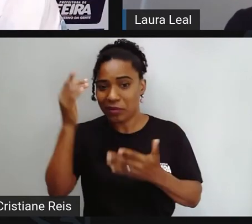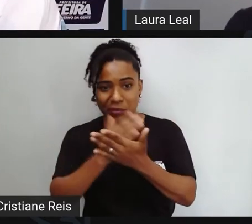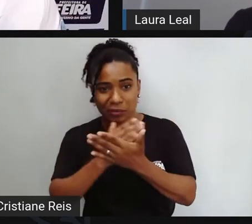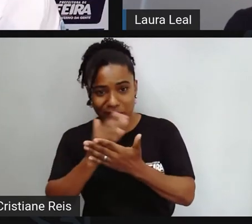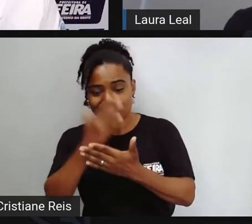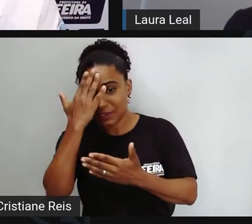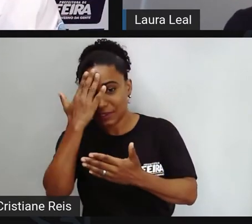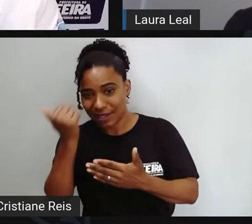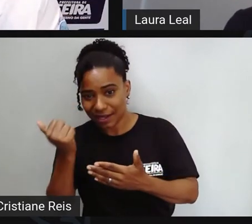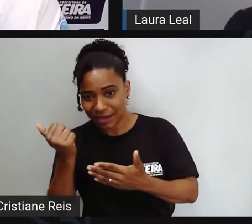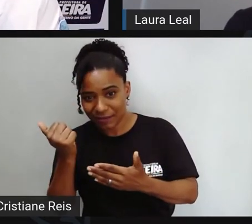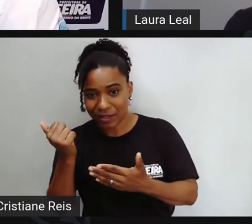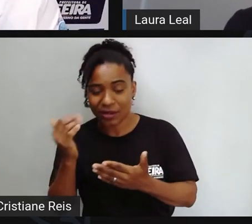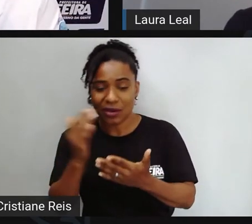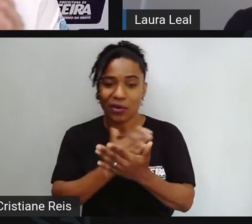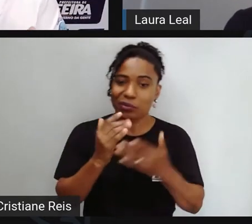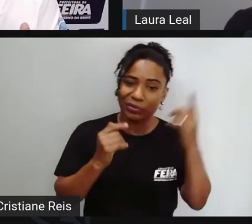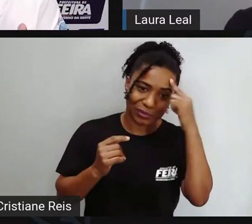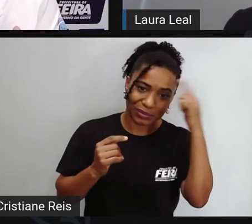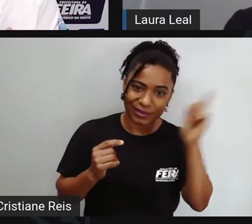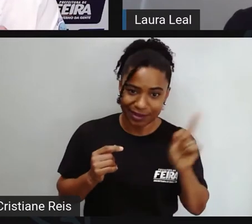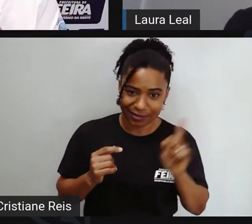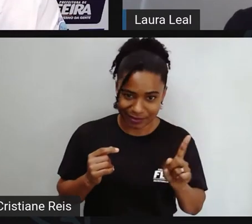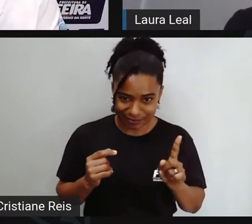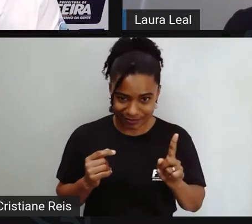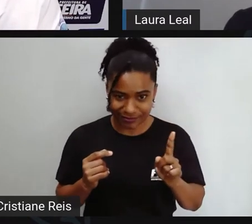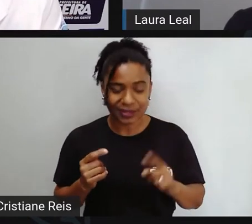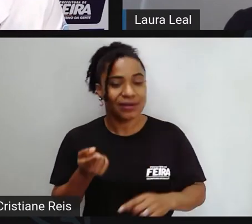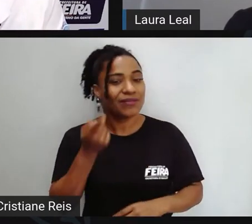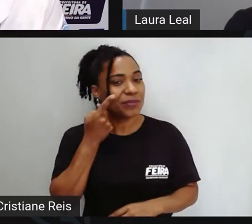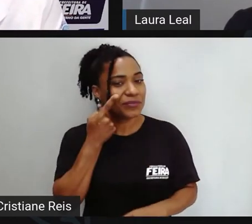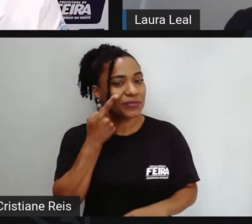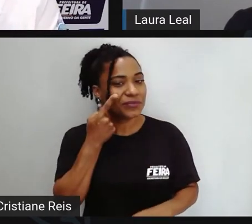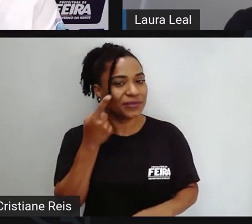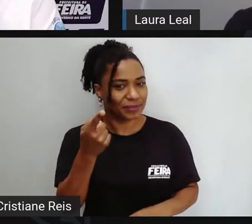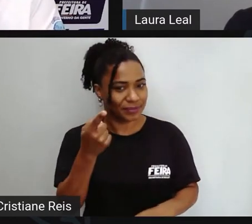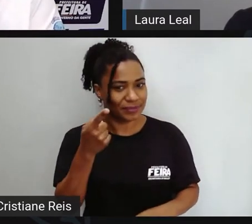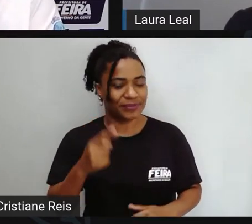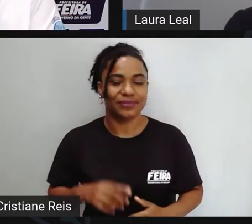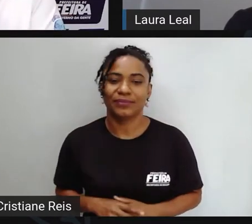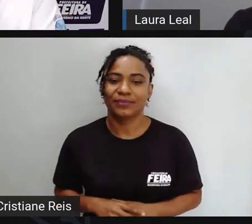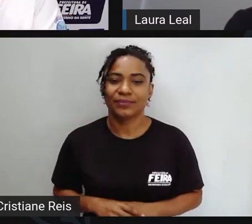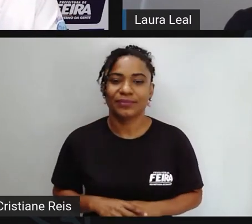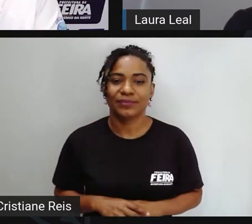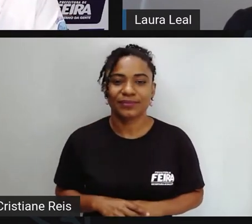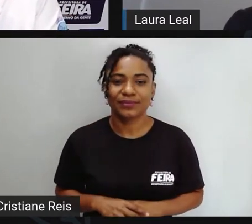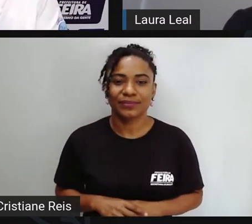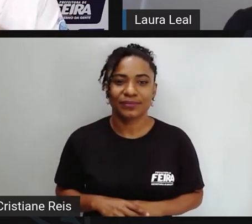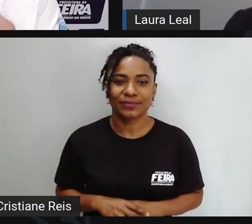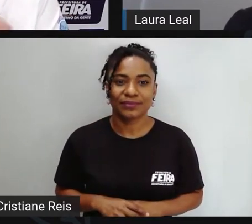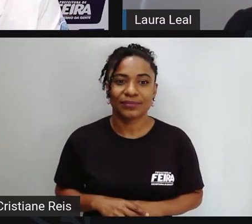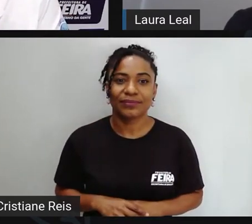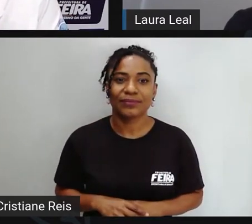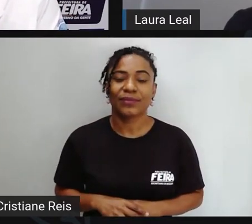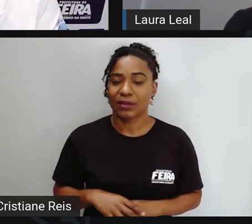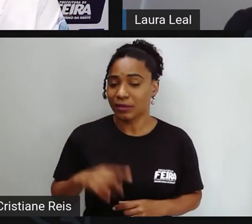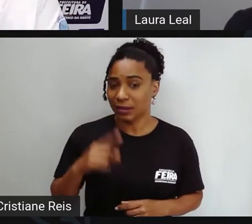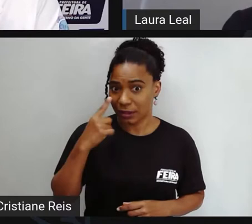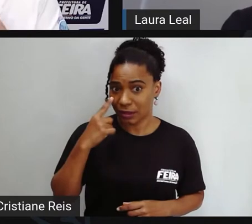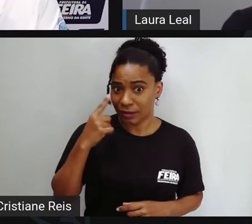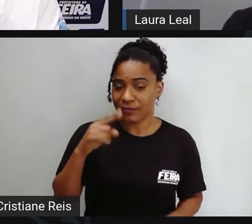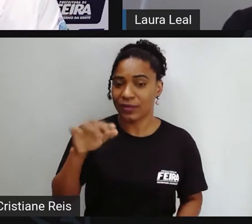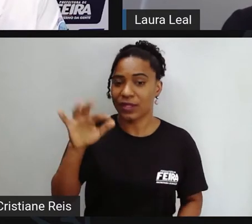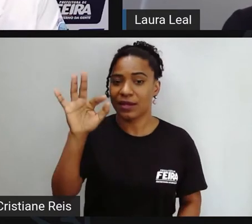fala e não é ouvido. Então, assim, vamos tentar definir o que é feminismo, porque tem muita gente que